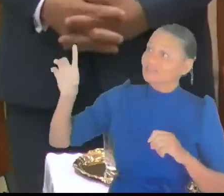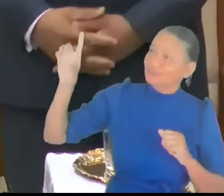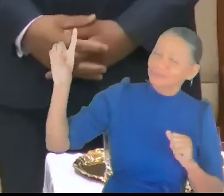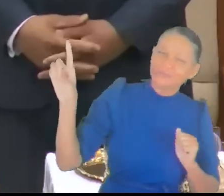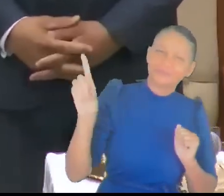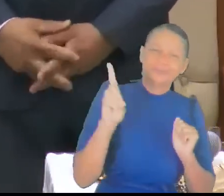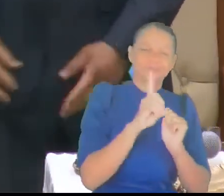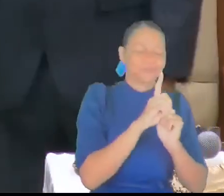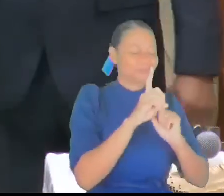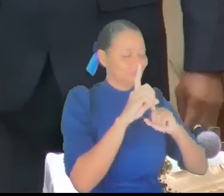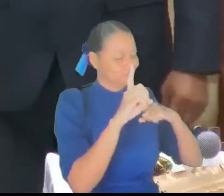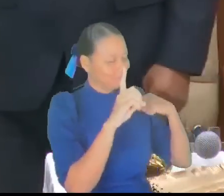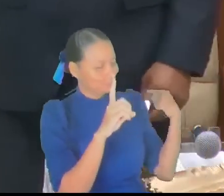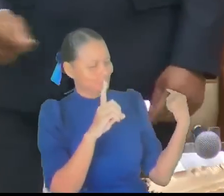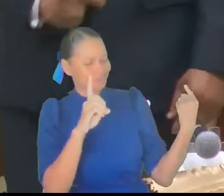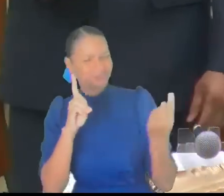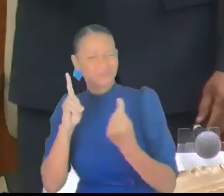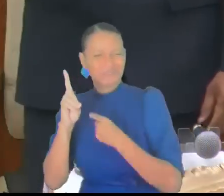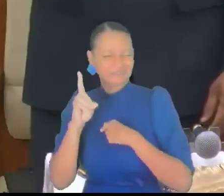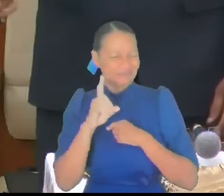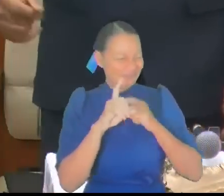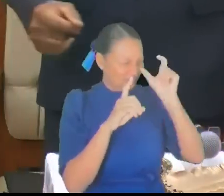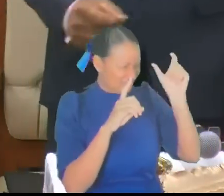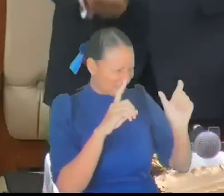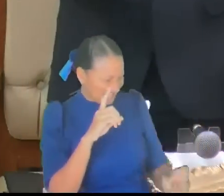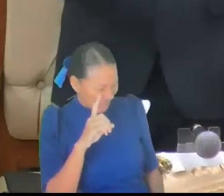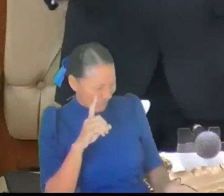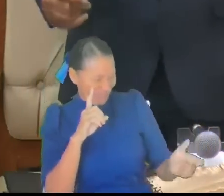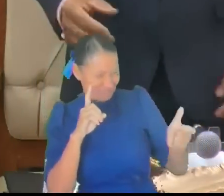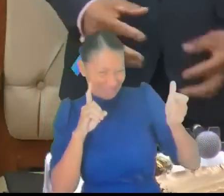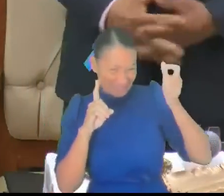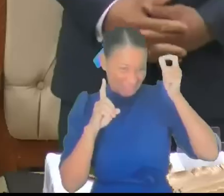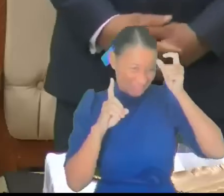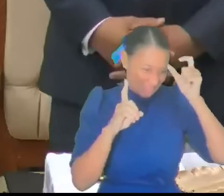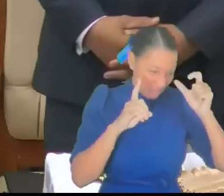o inimigo não vai